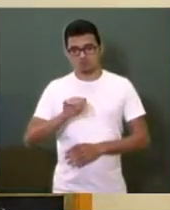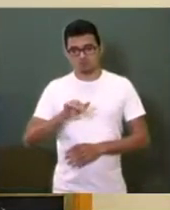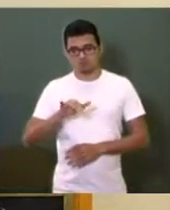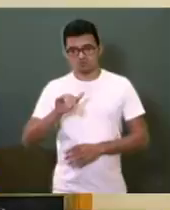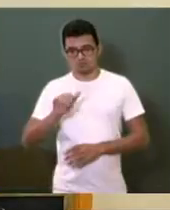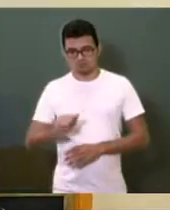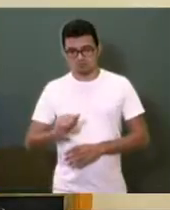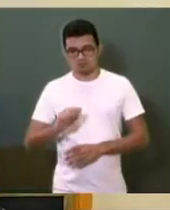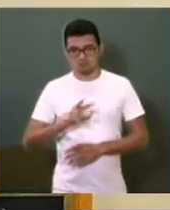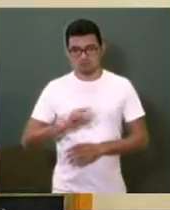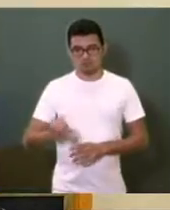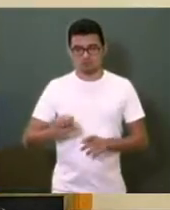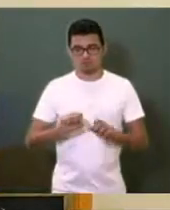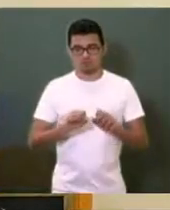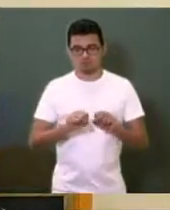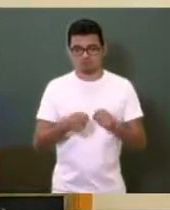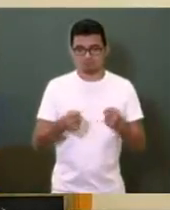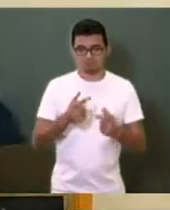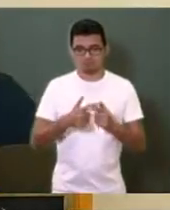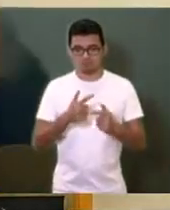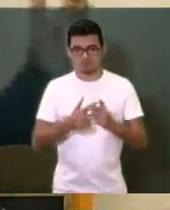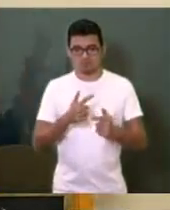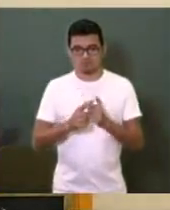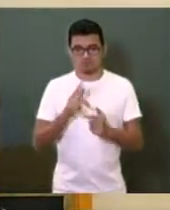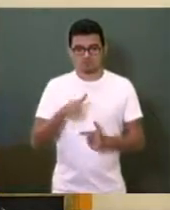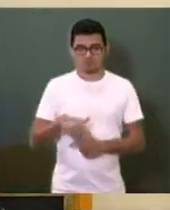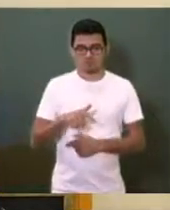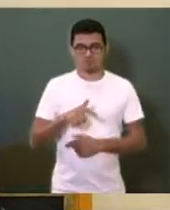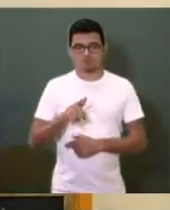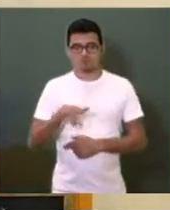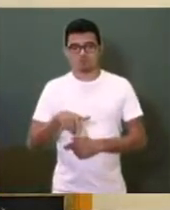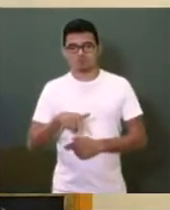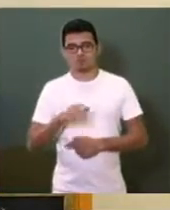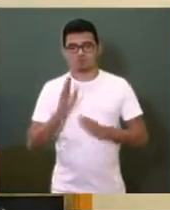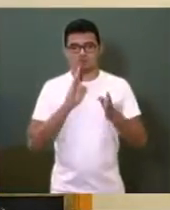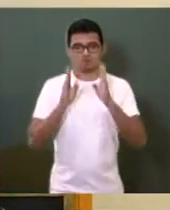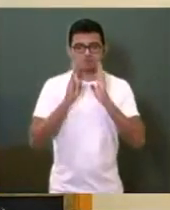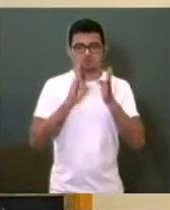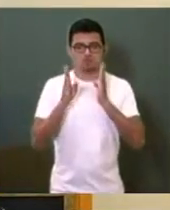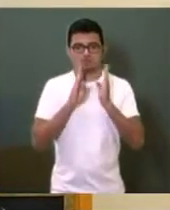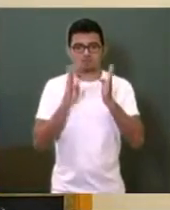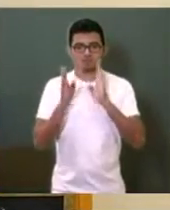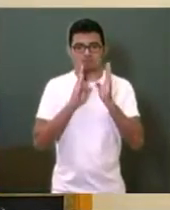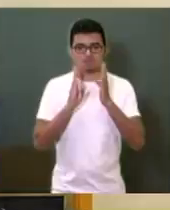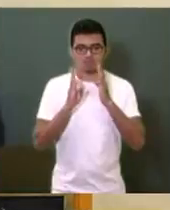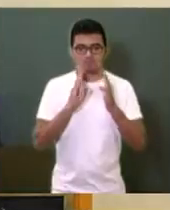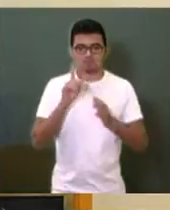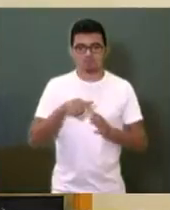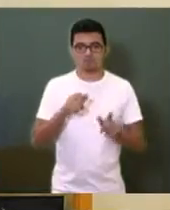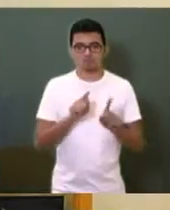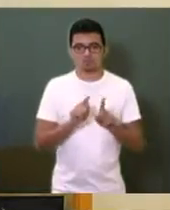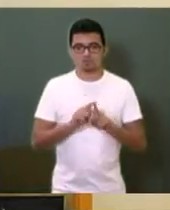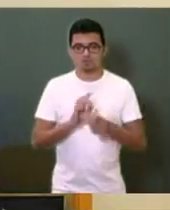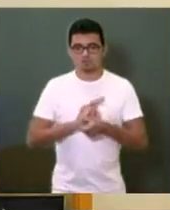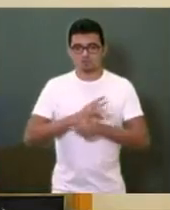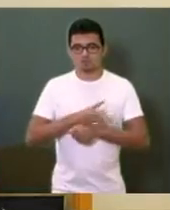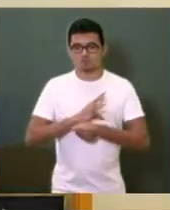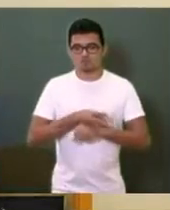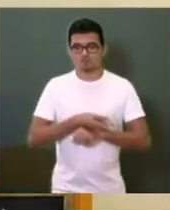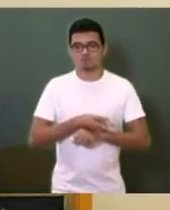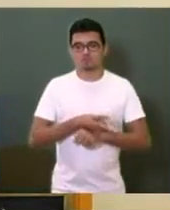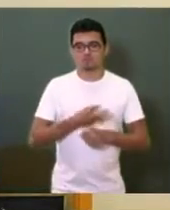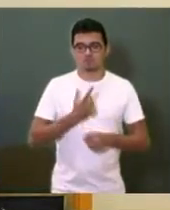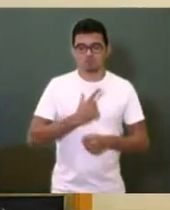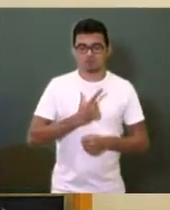whatsapp estão disparando que o que mais o pessoal usa eu queria agradecer aqui a minha família que sempre me